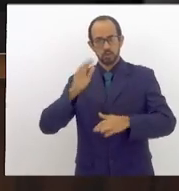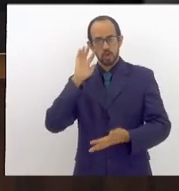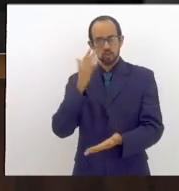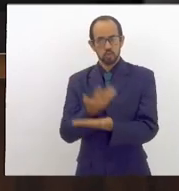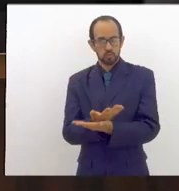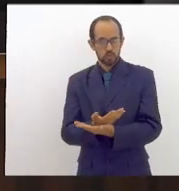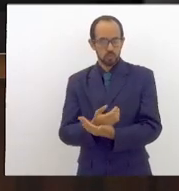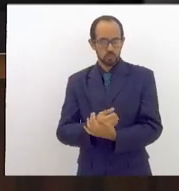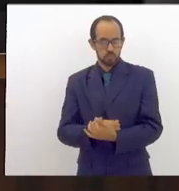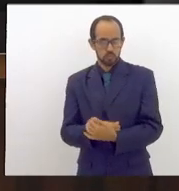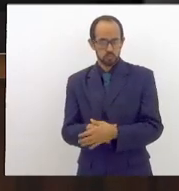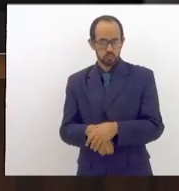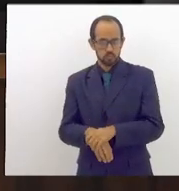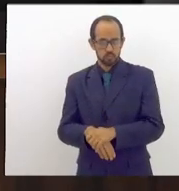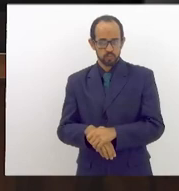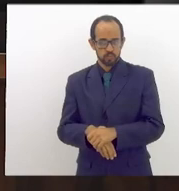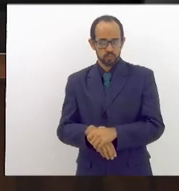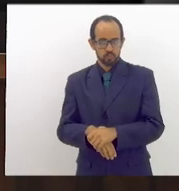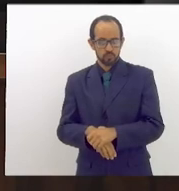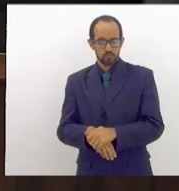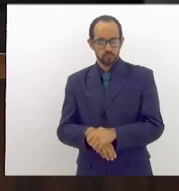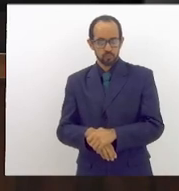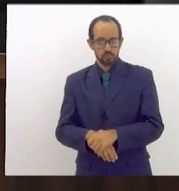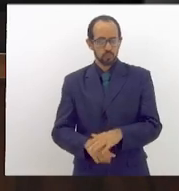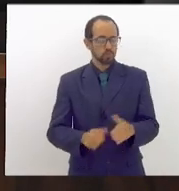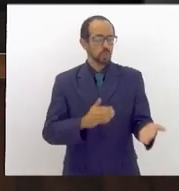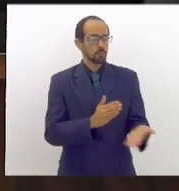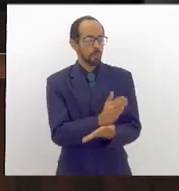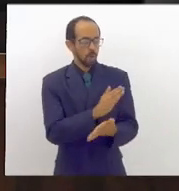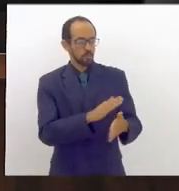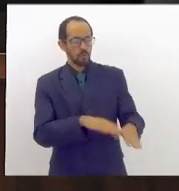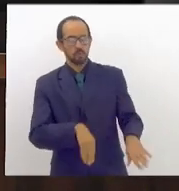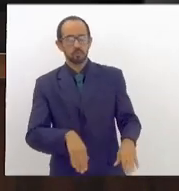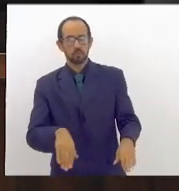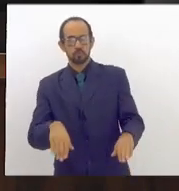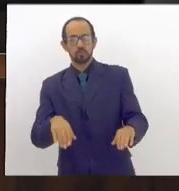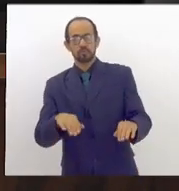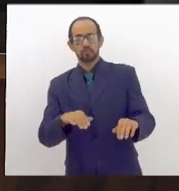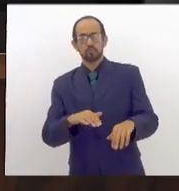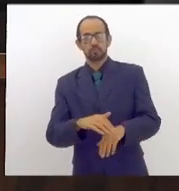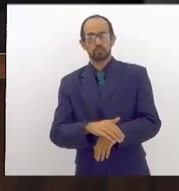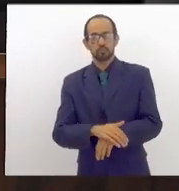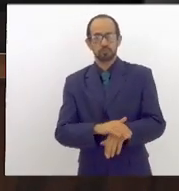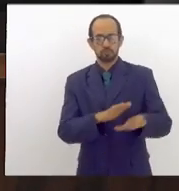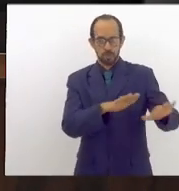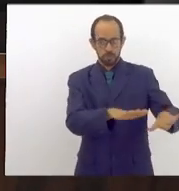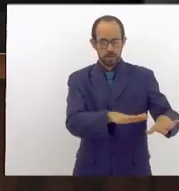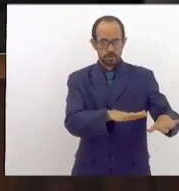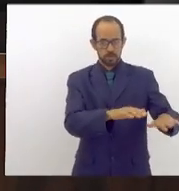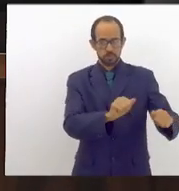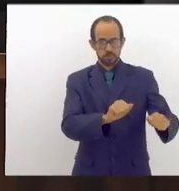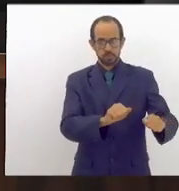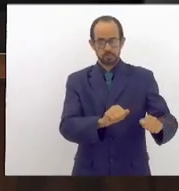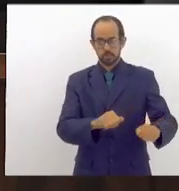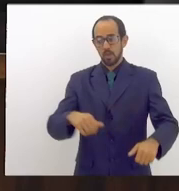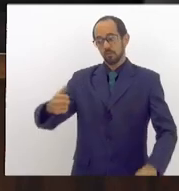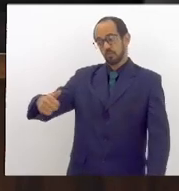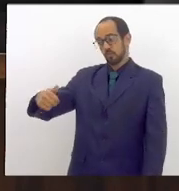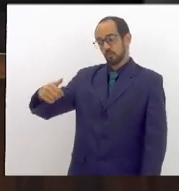Então nós vamos para o voto senhores que aprovam permaneça Como estão